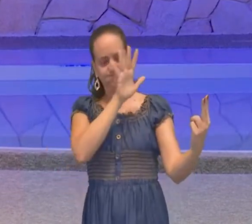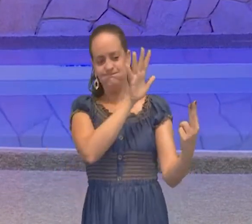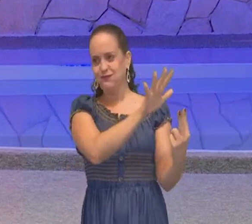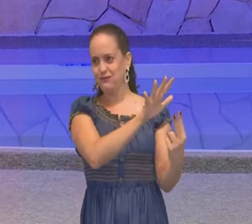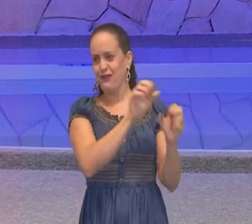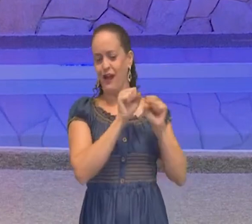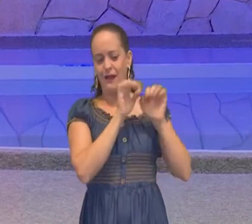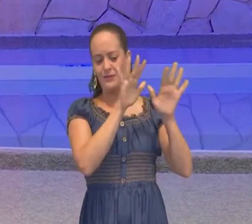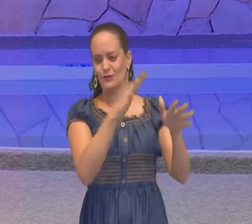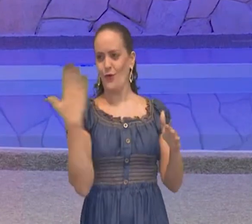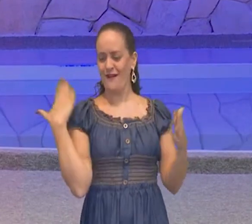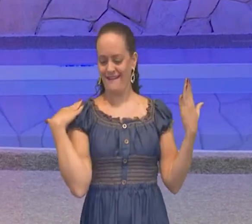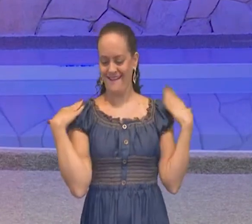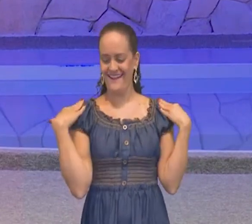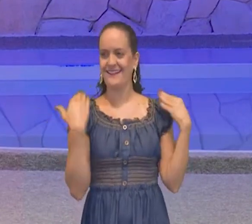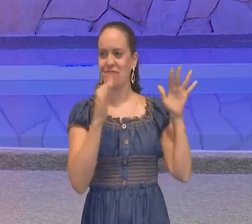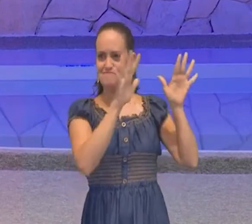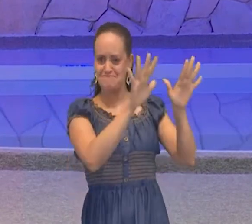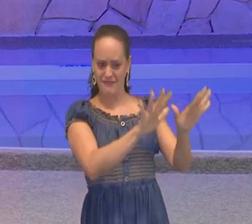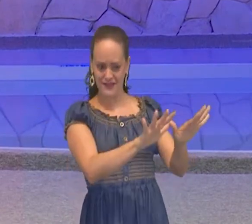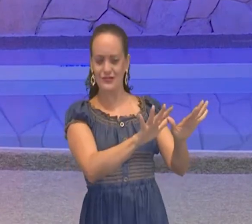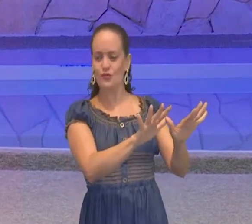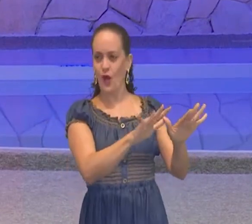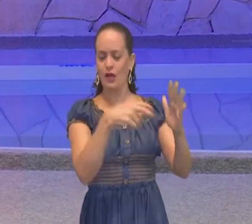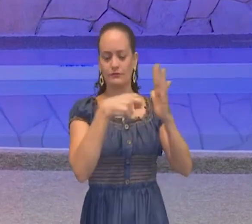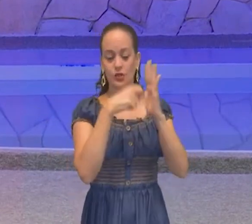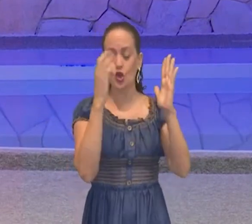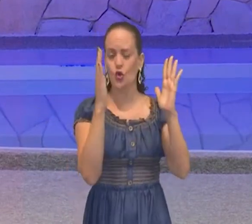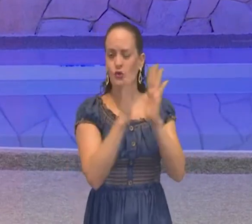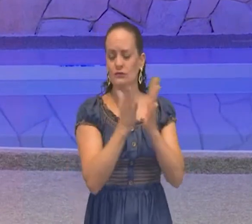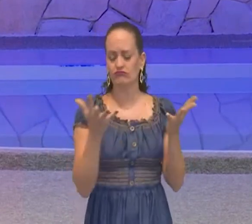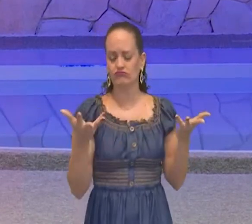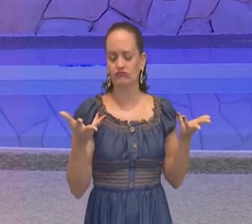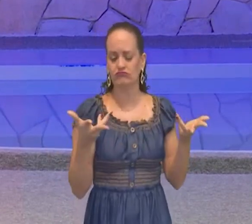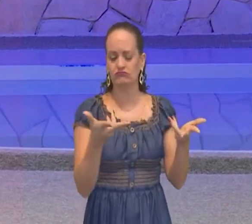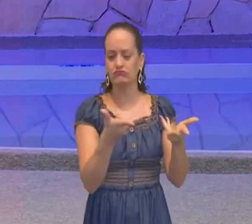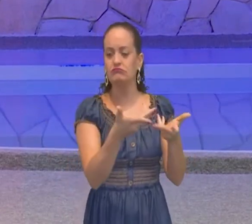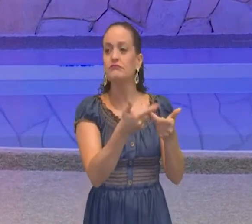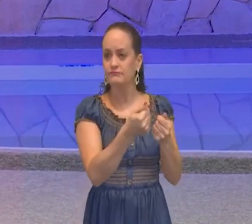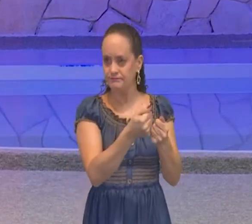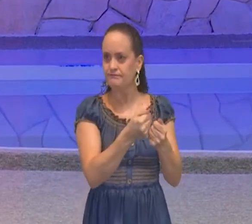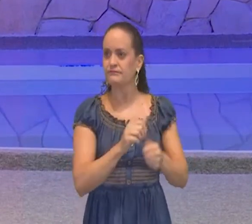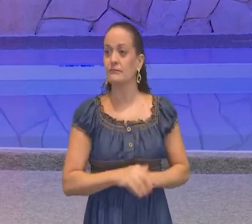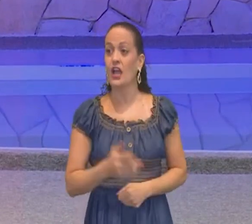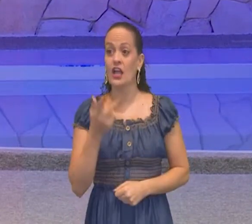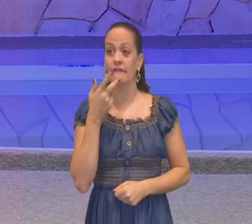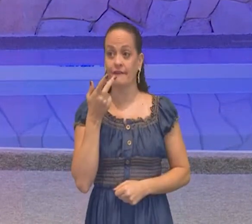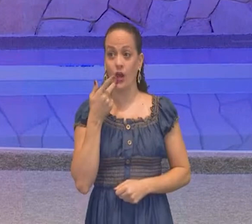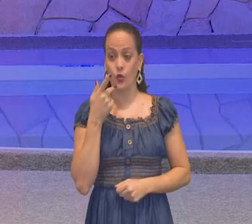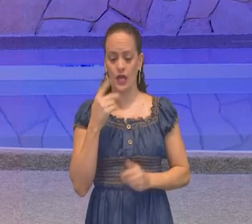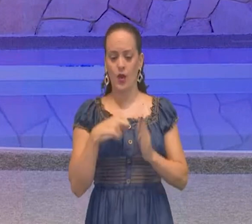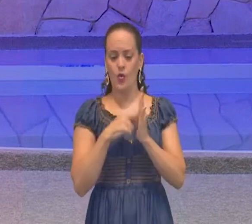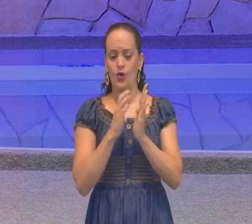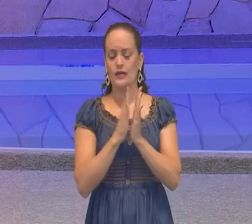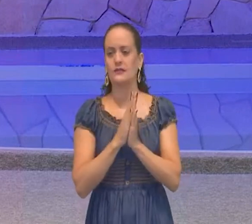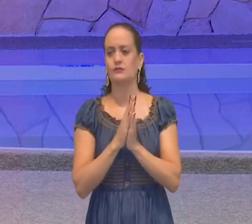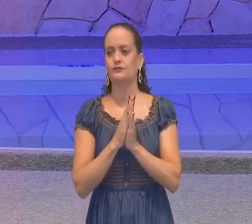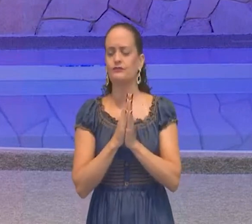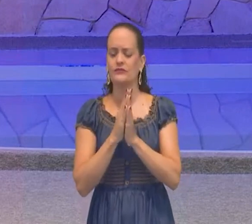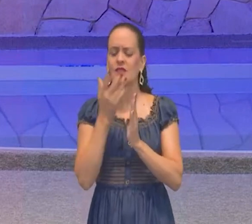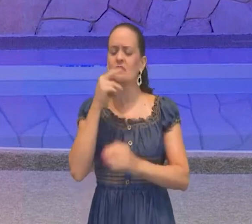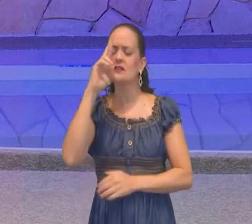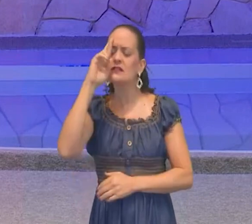uma no meu ombro, outra no ombro do Isaac, e fez uma linda oração, que entre outras coisas ele dizia assim: Senhor